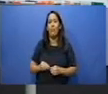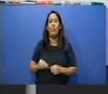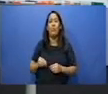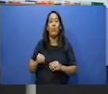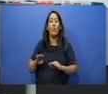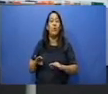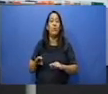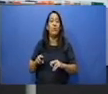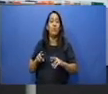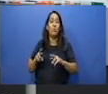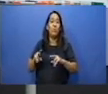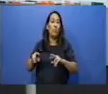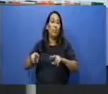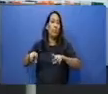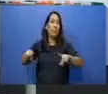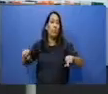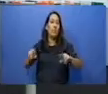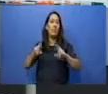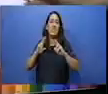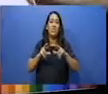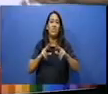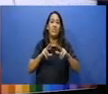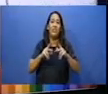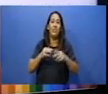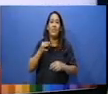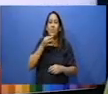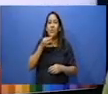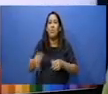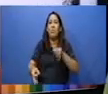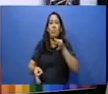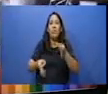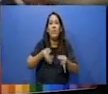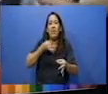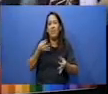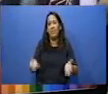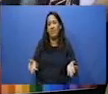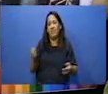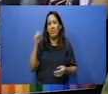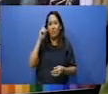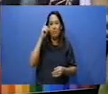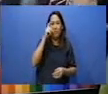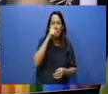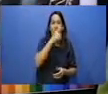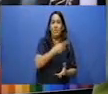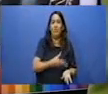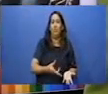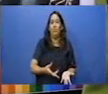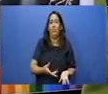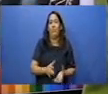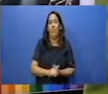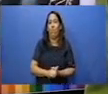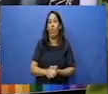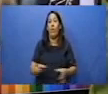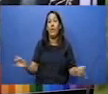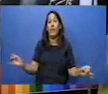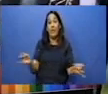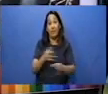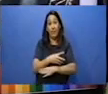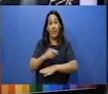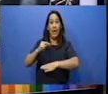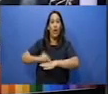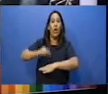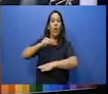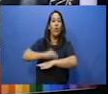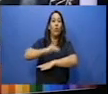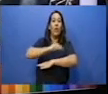coisas diferentes. E aí, quando falam, ó, que é acabar com os gafanhotos de